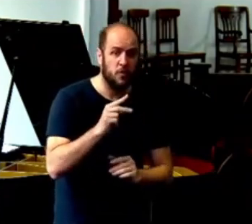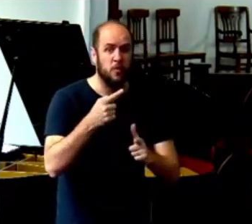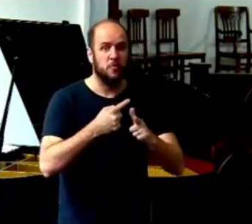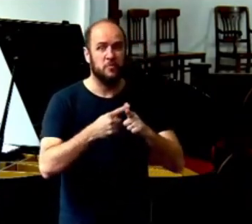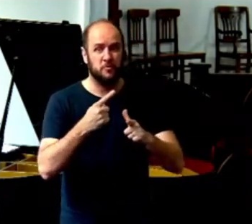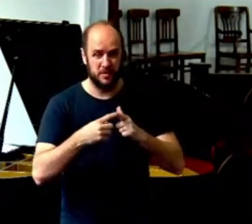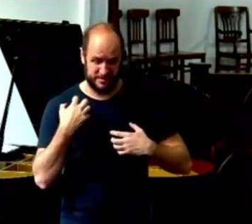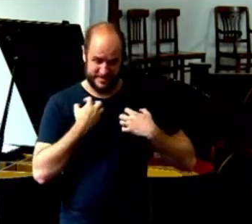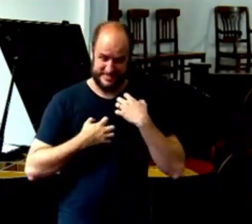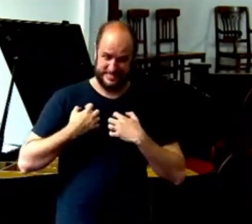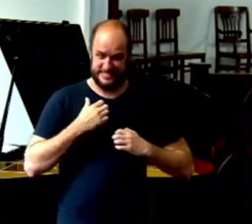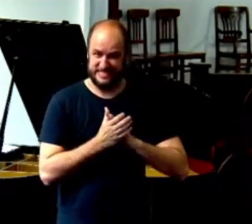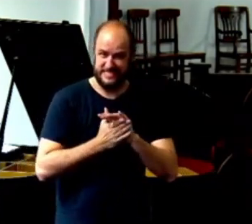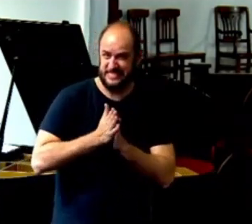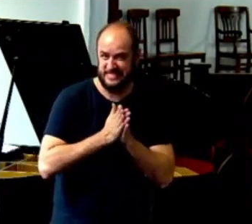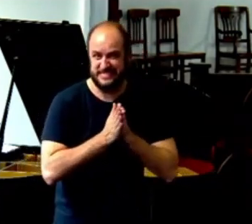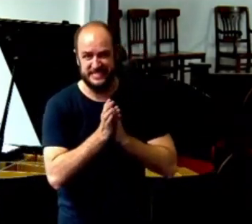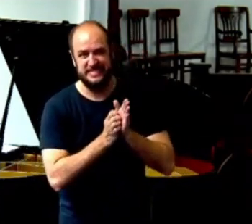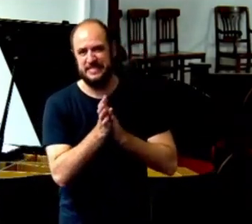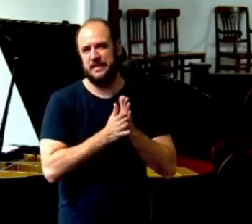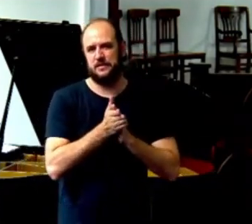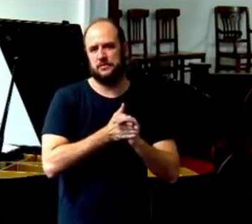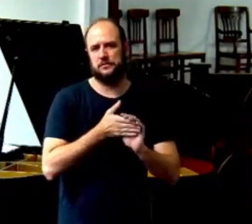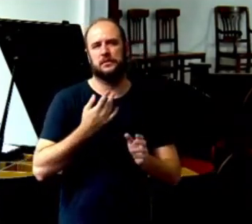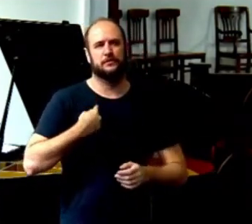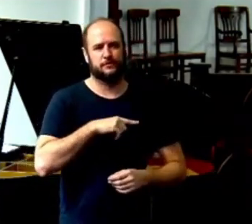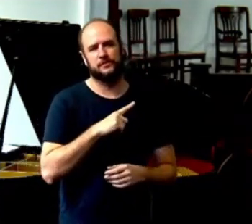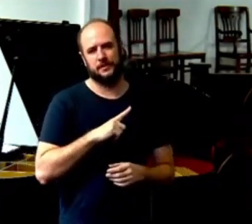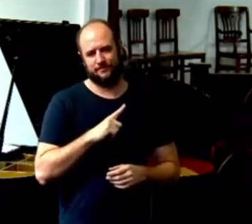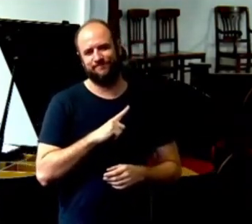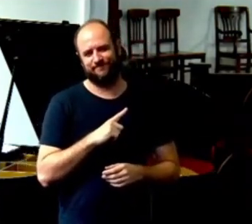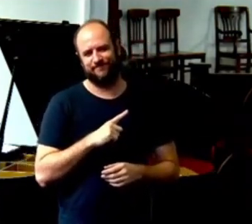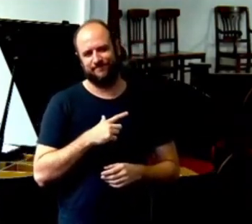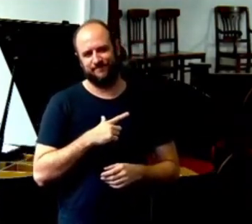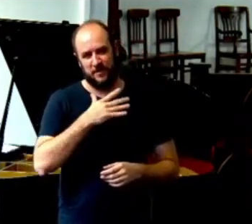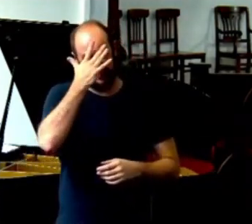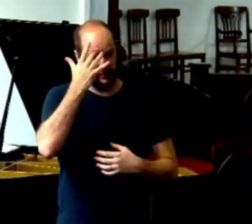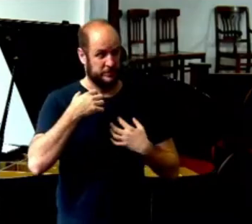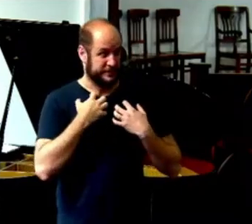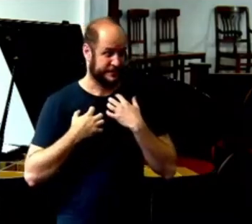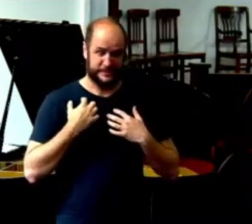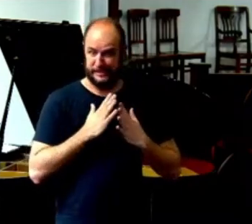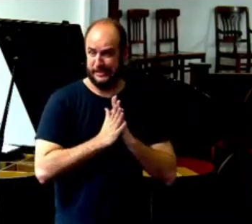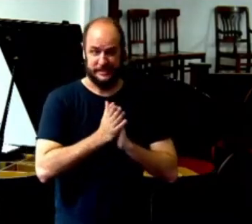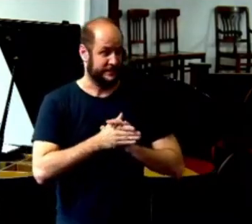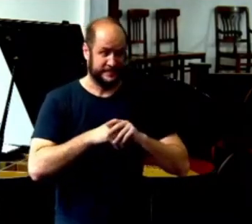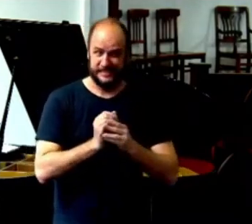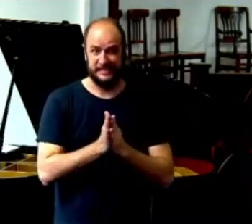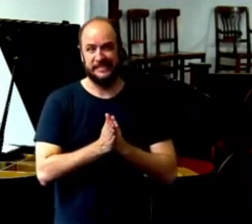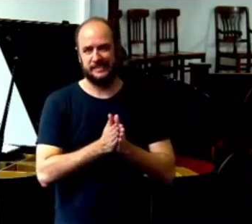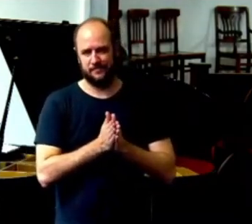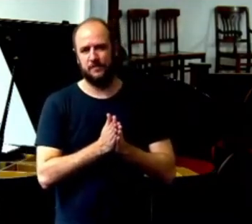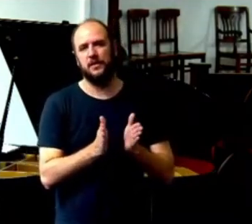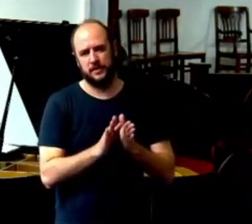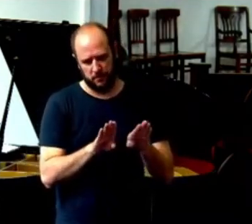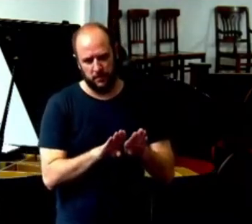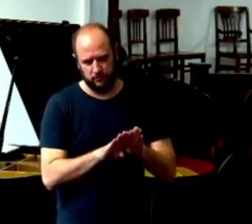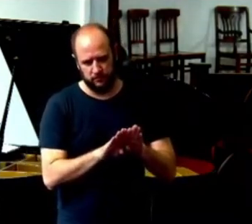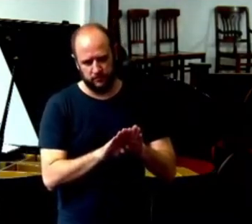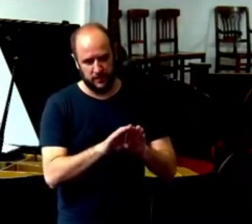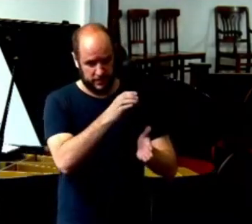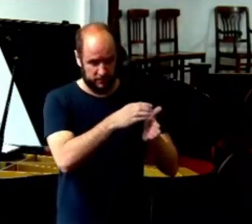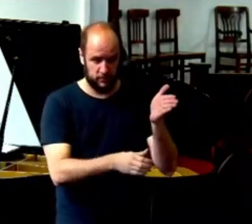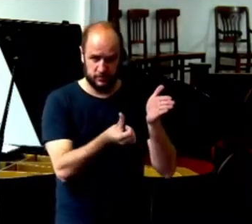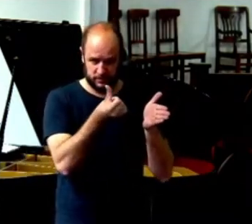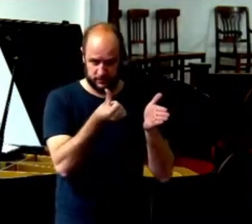da ansiedade que atinge a todos nós. Mas agora estamos diante do capítulo 7 do